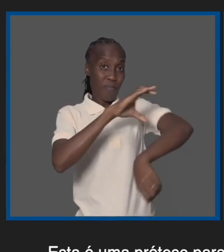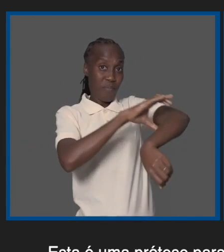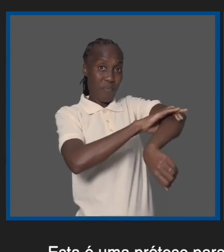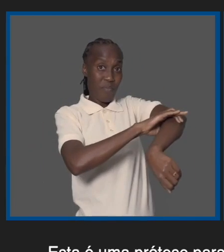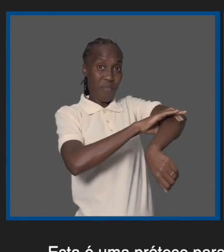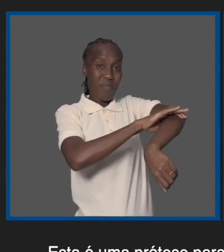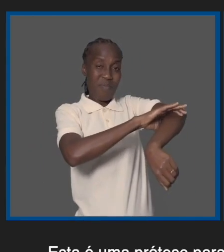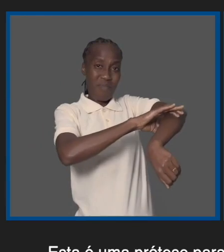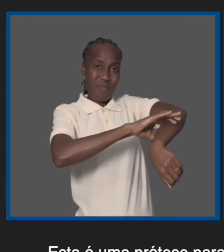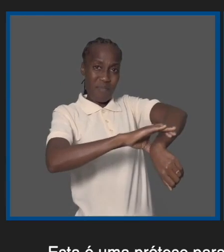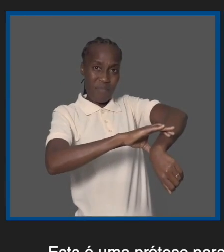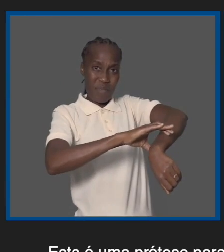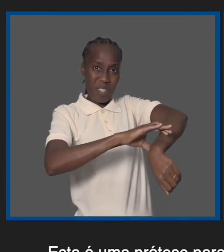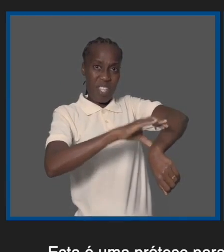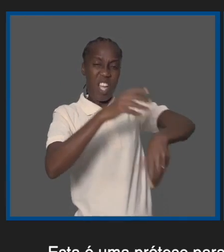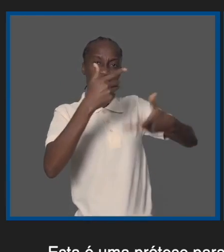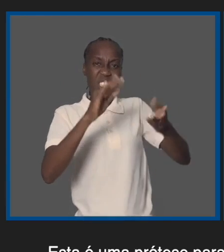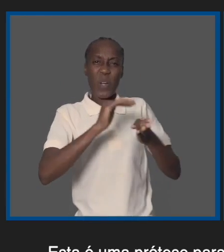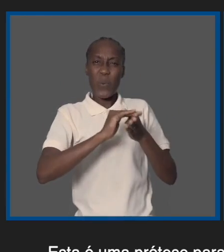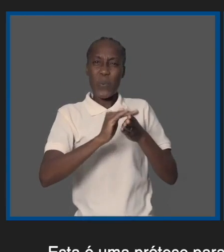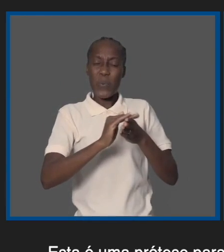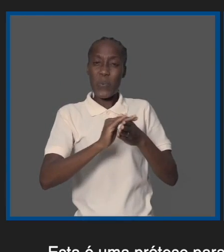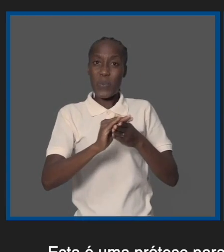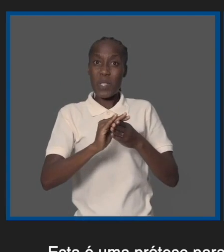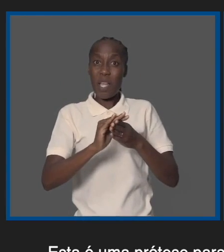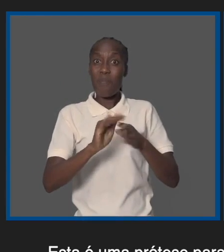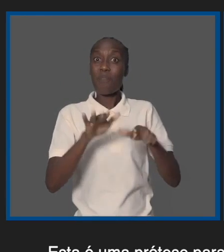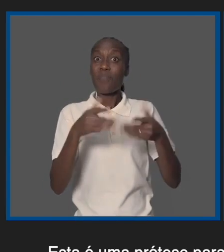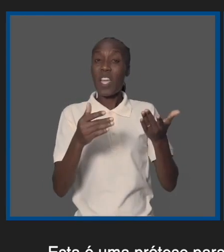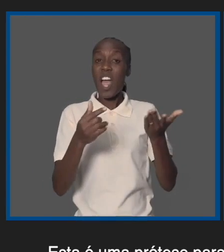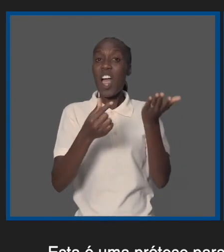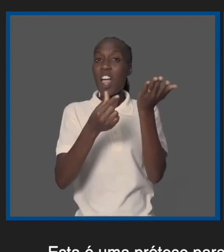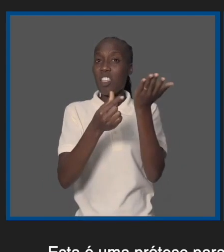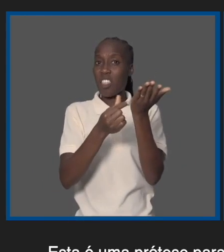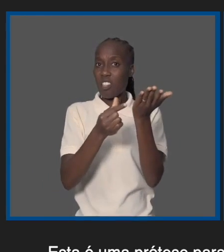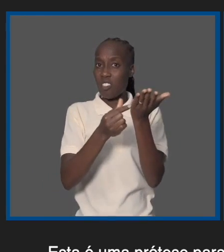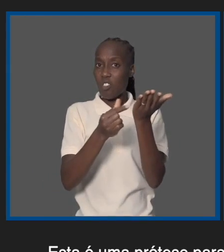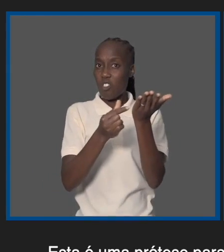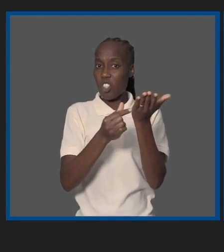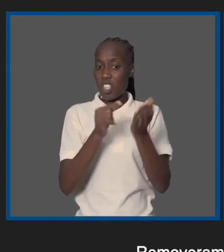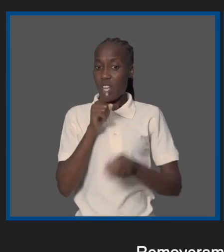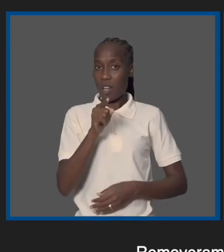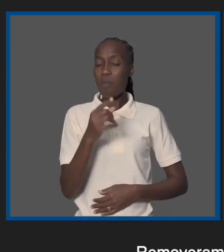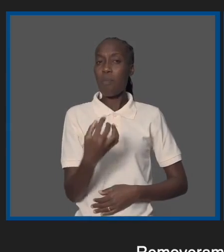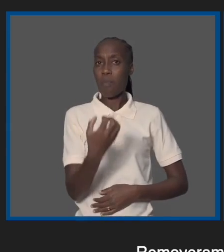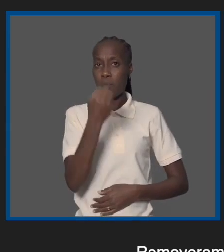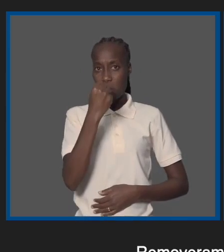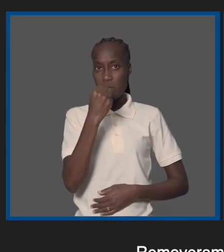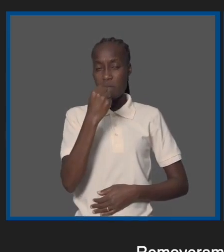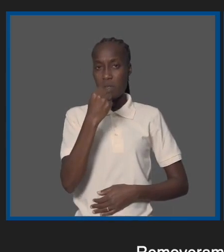exatamente. E esta é uma prótese para um paciente amputado acima do joelho, quer dizer que